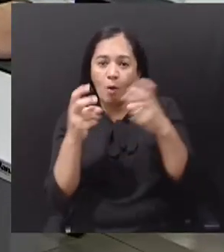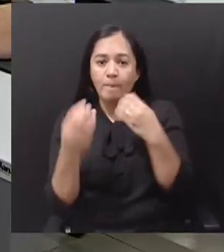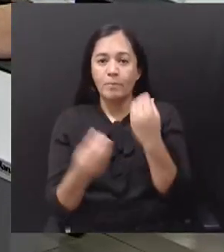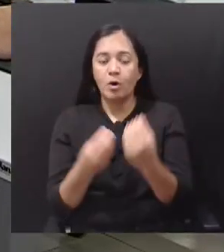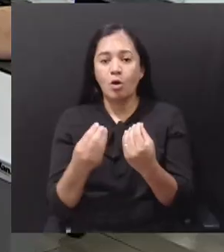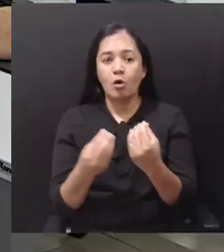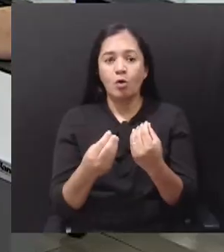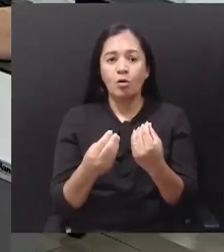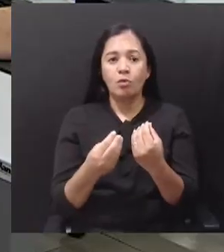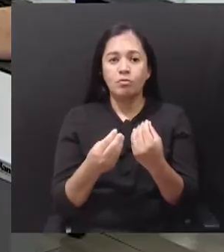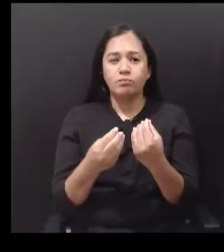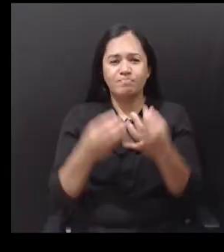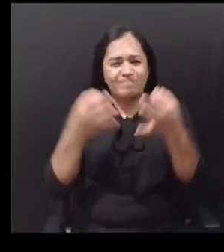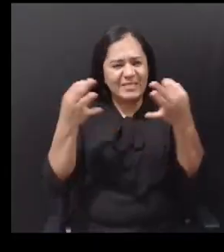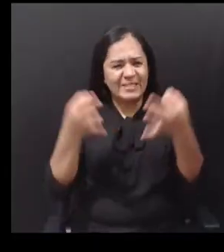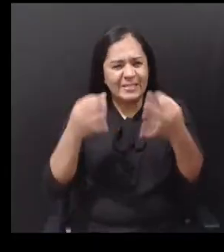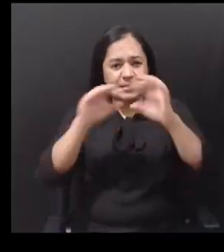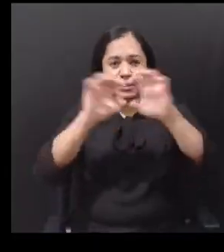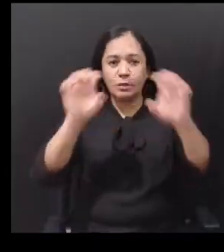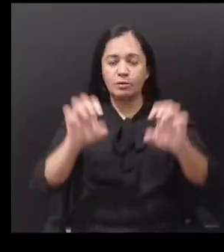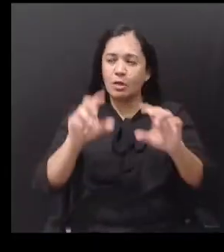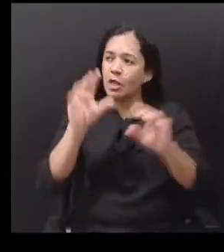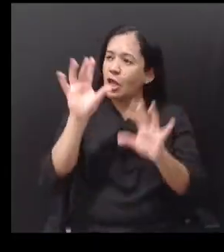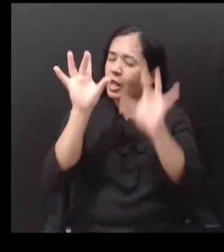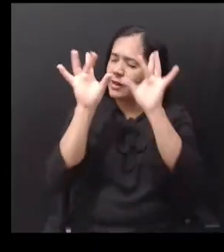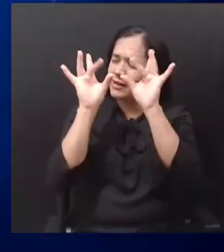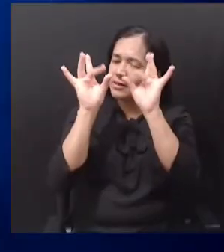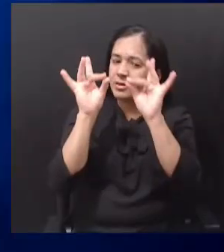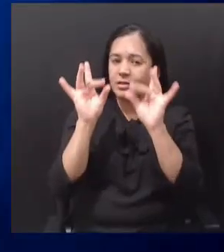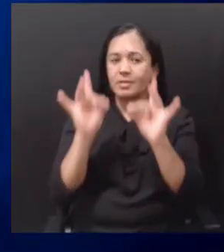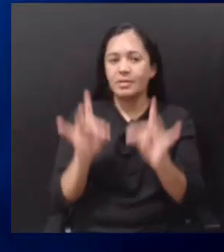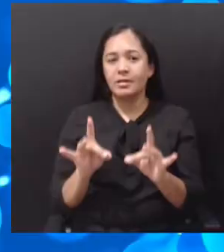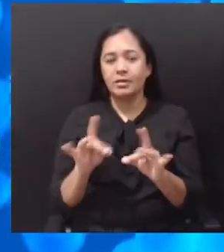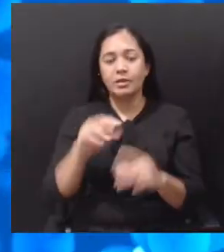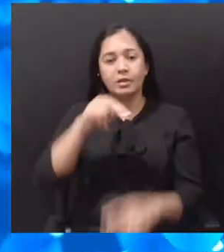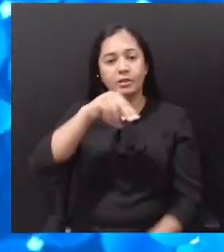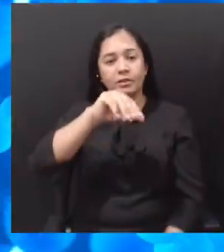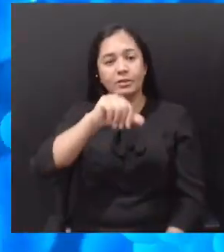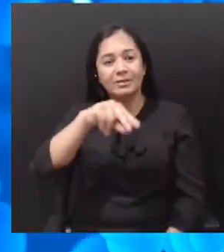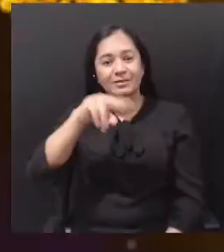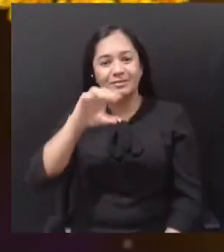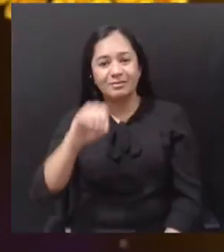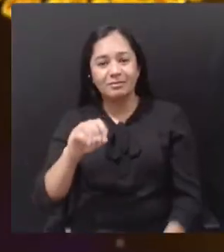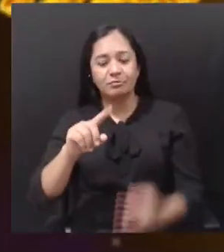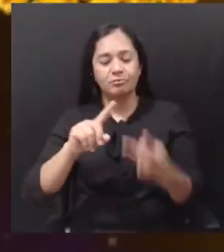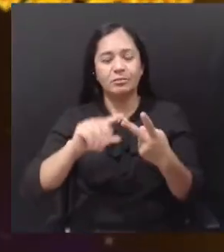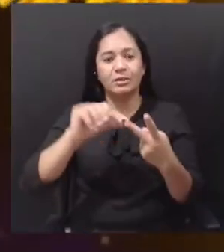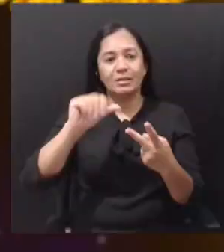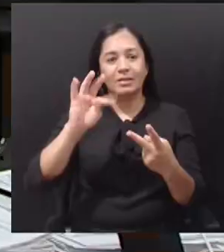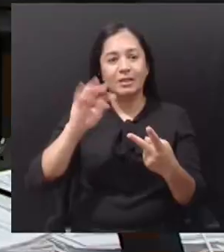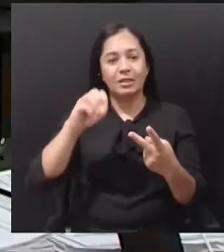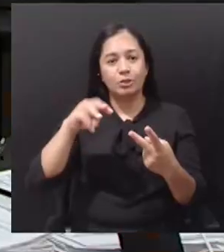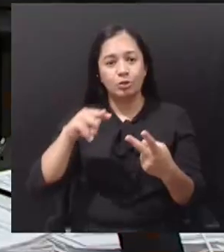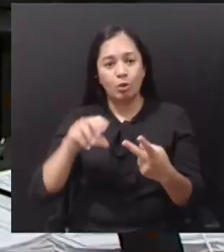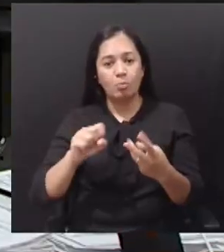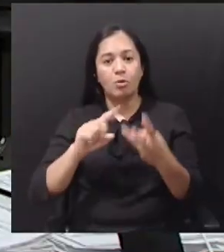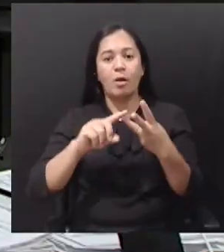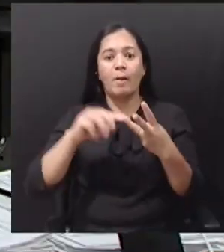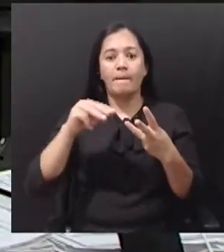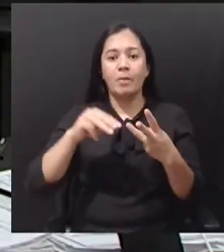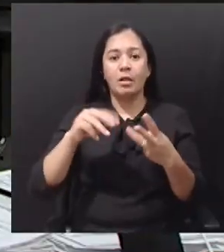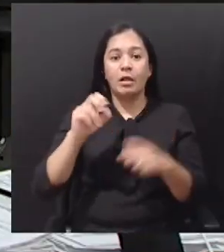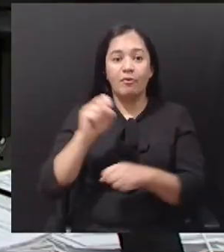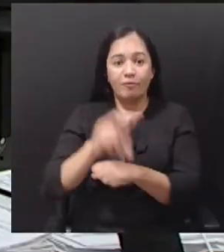precisão estruturas minúsculas, como nanopartículas, átomos, moléculas e até vírus. É como se